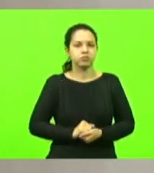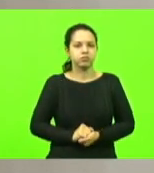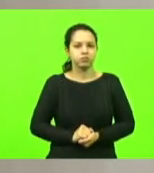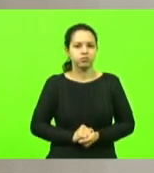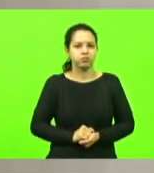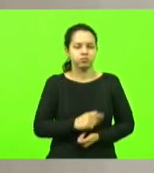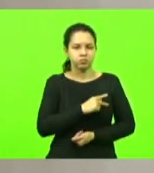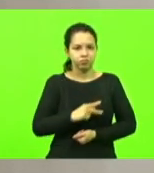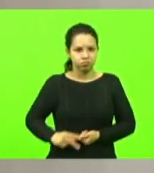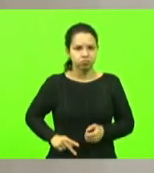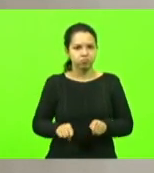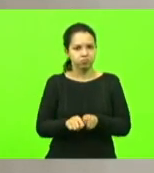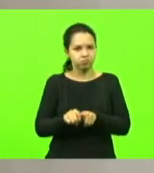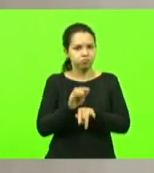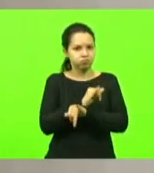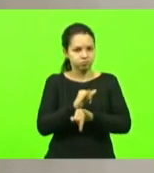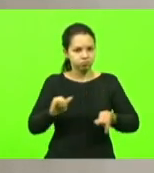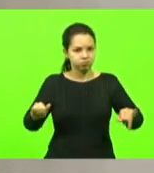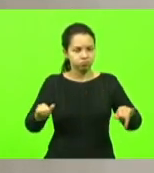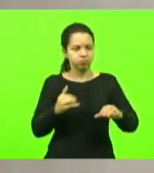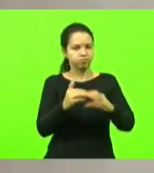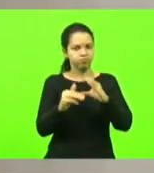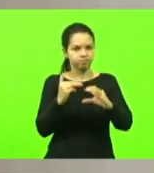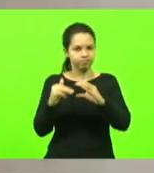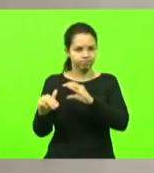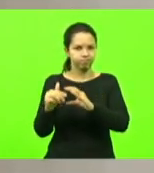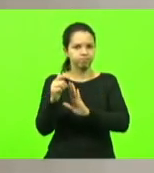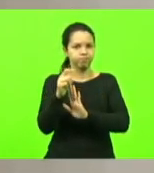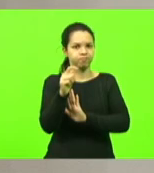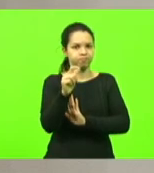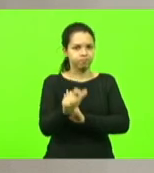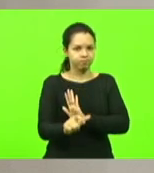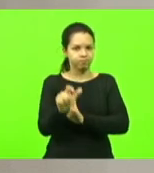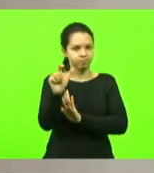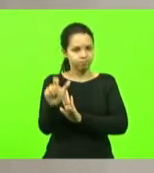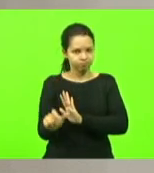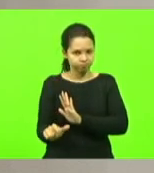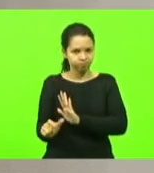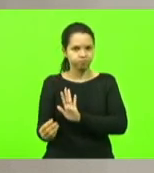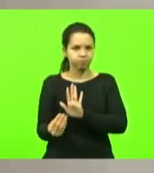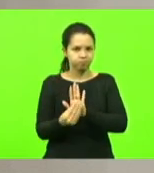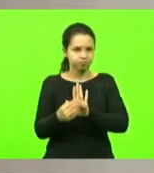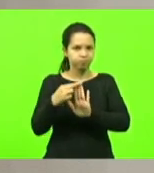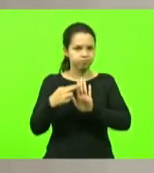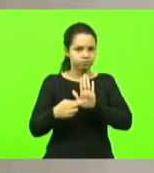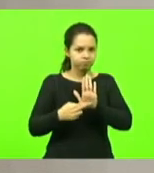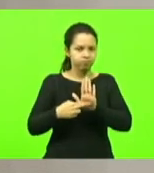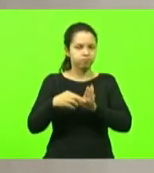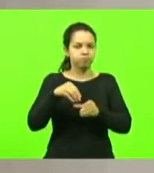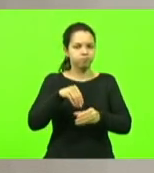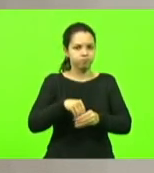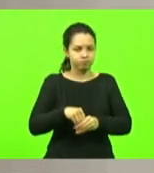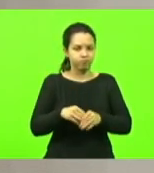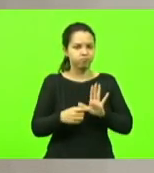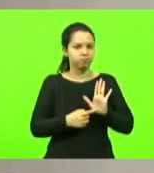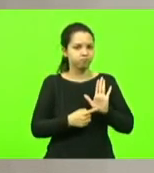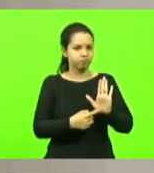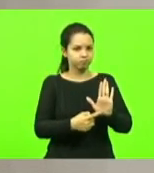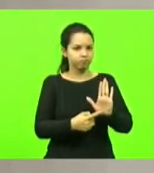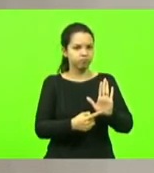Esta presidência também comunica que encaminhará aos destinatários, conforme determina o regimento interno, as seguintes